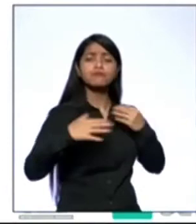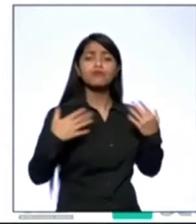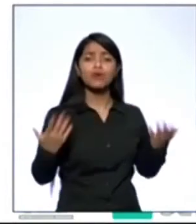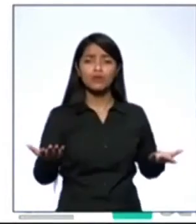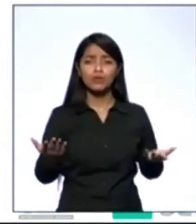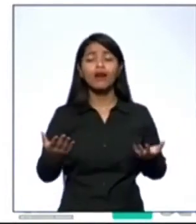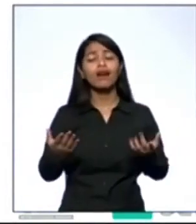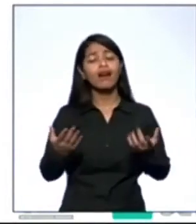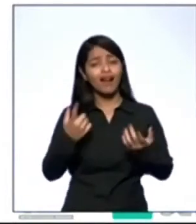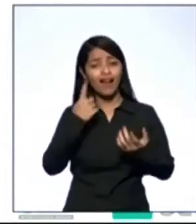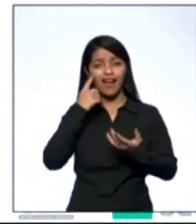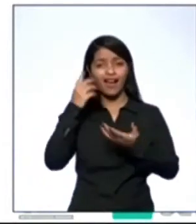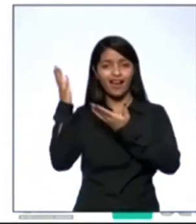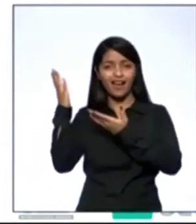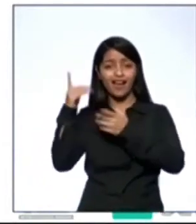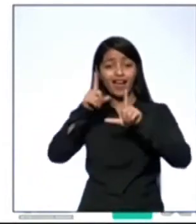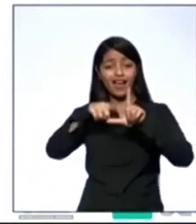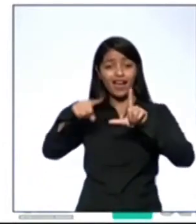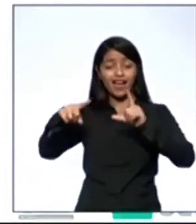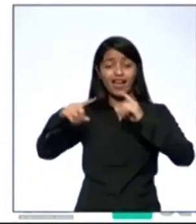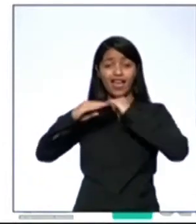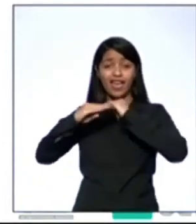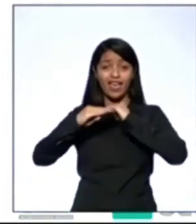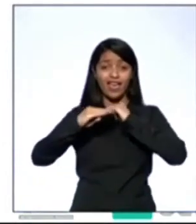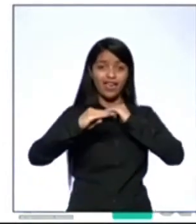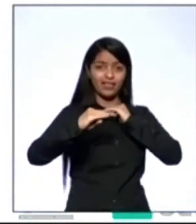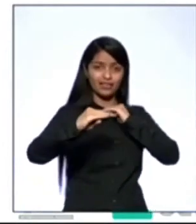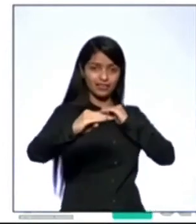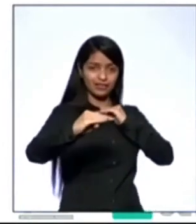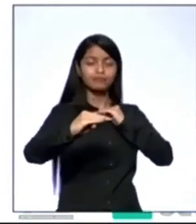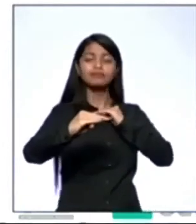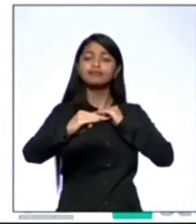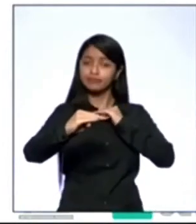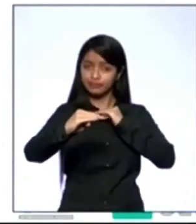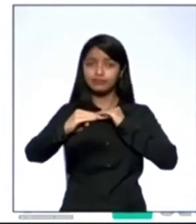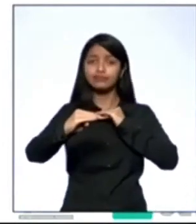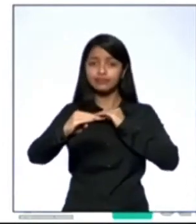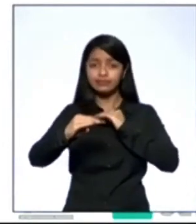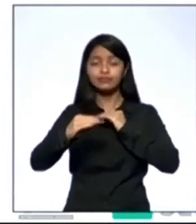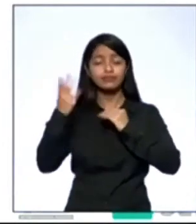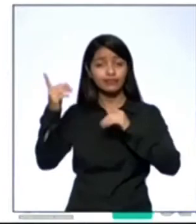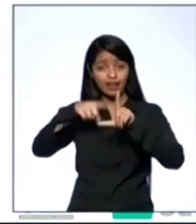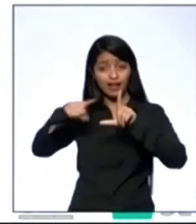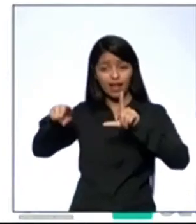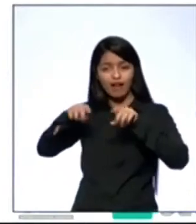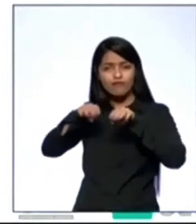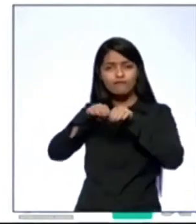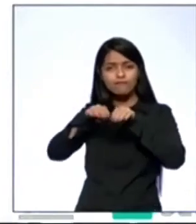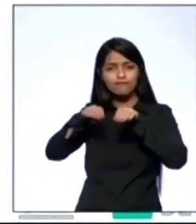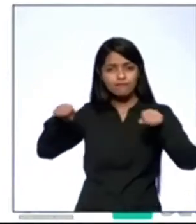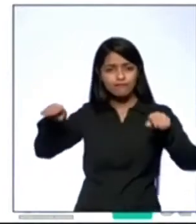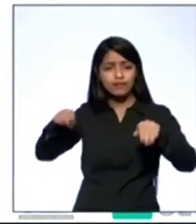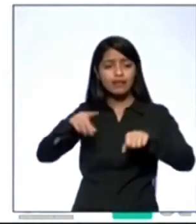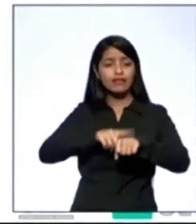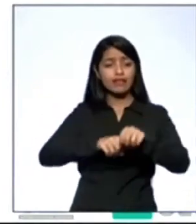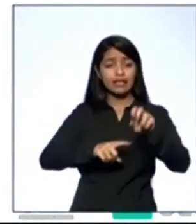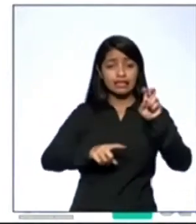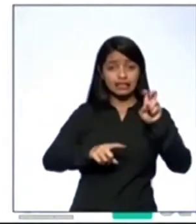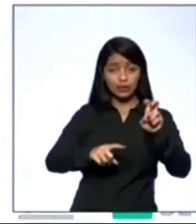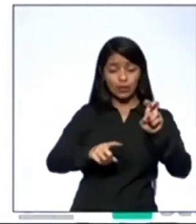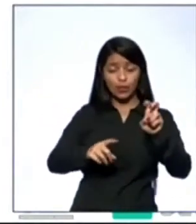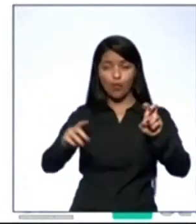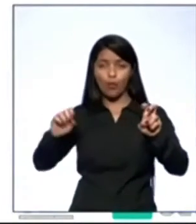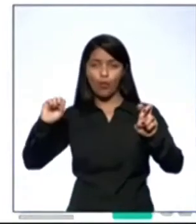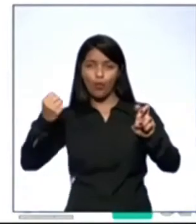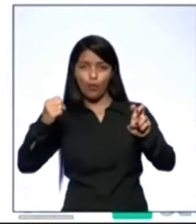gráfico é uma reta ou um segmento de reta horizontal. É nesse trecho do tempo 5 até o tempo 8, e que te